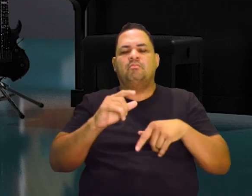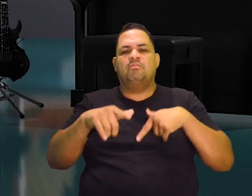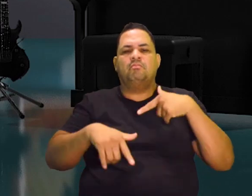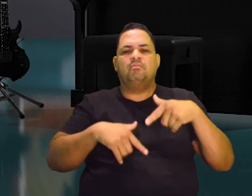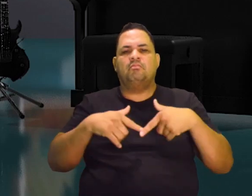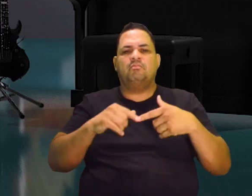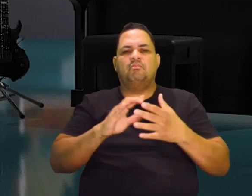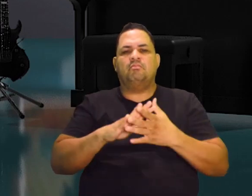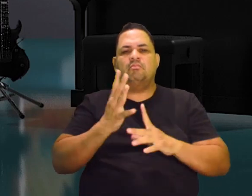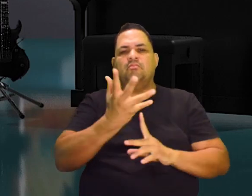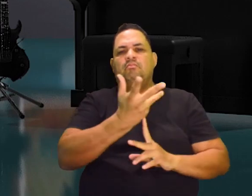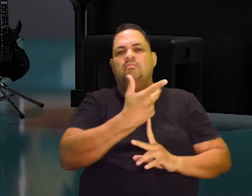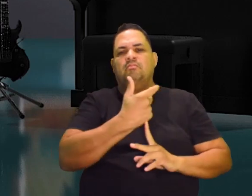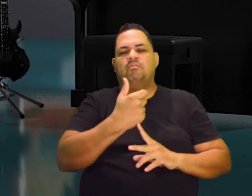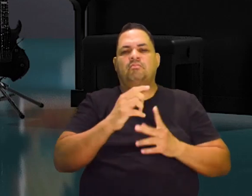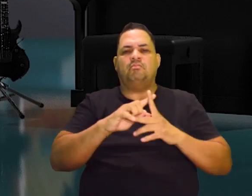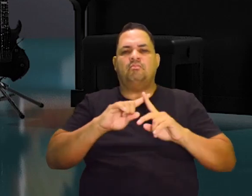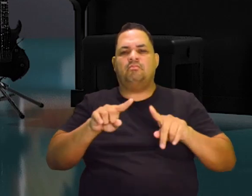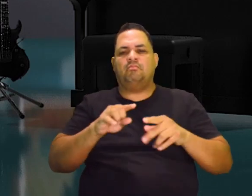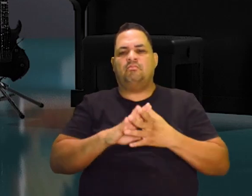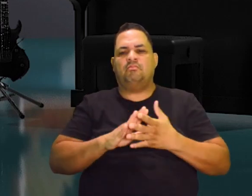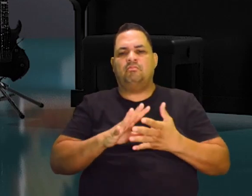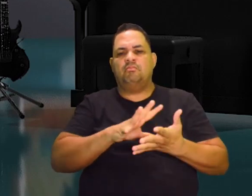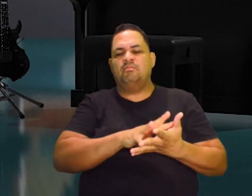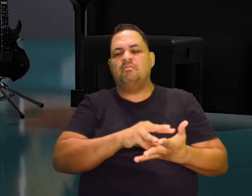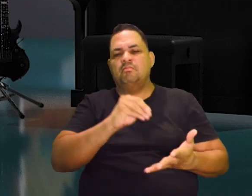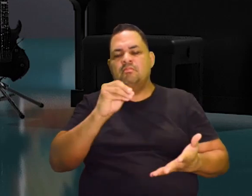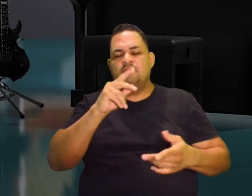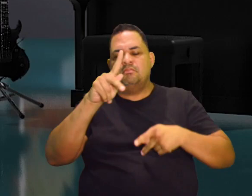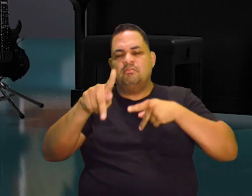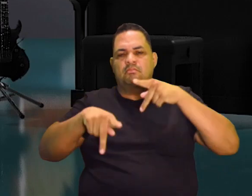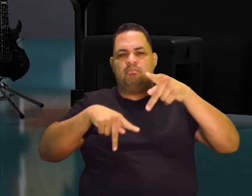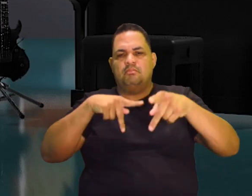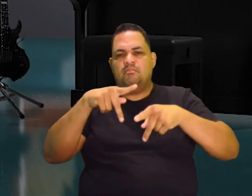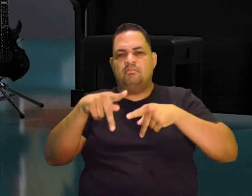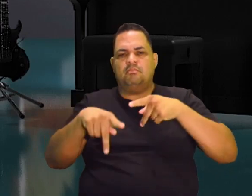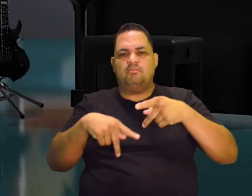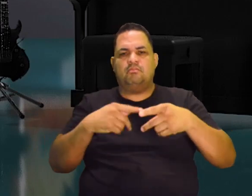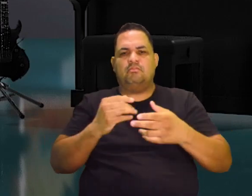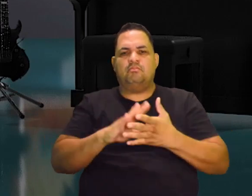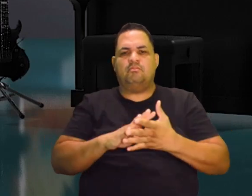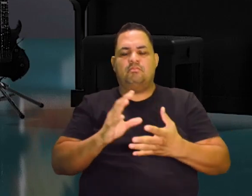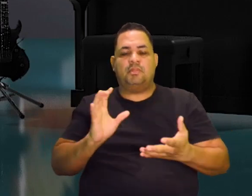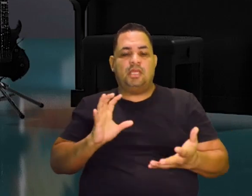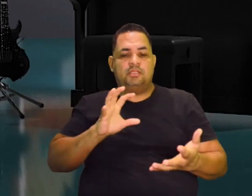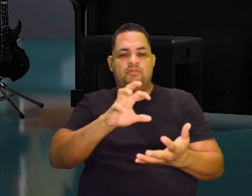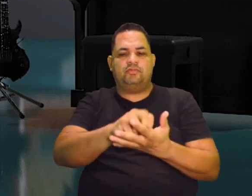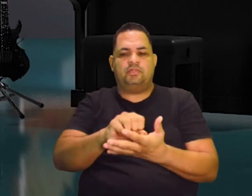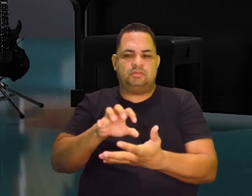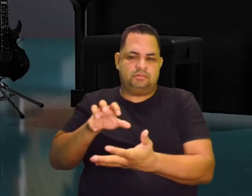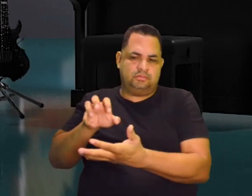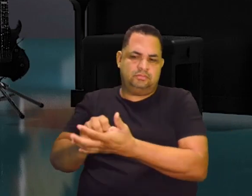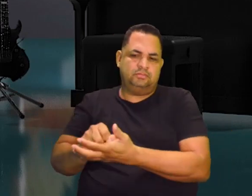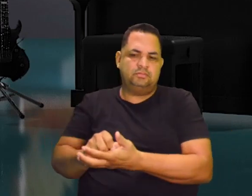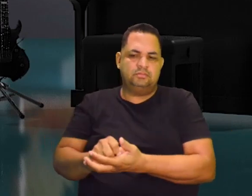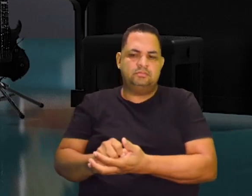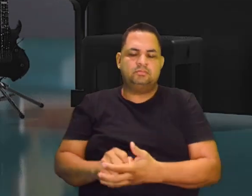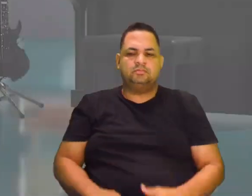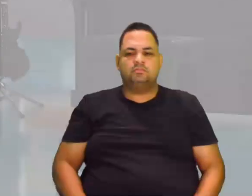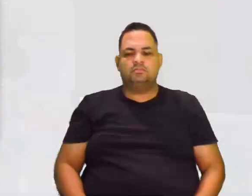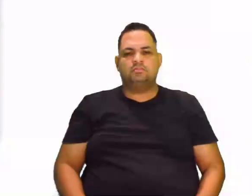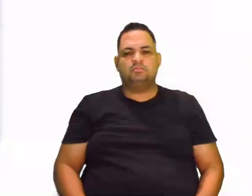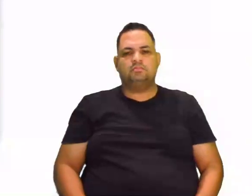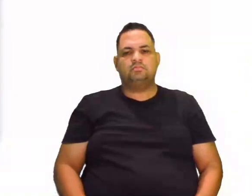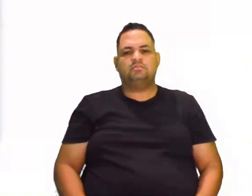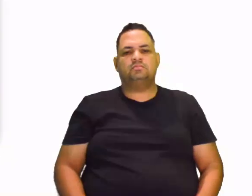em arte, porém eles imitavam, né, as civilizações no qual eles invadiu. Então vamos para a tela, vamos dar